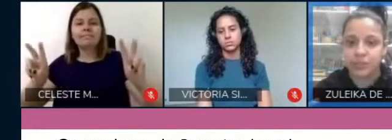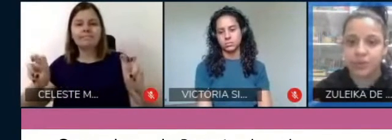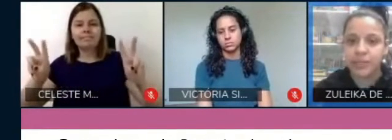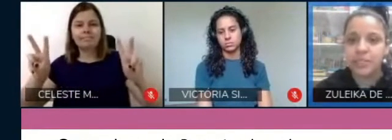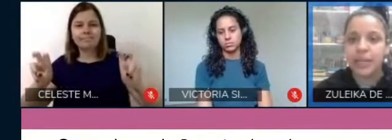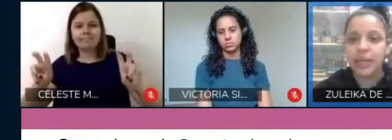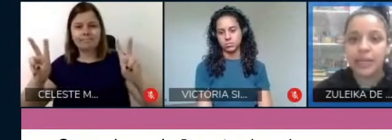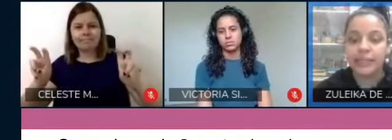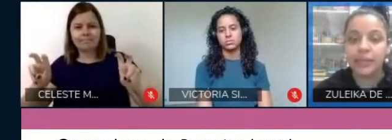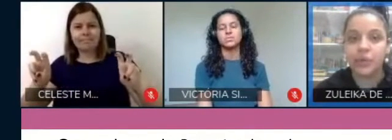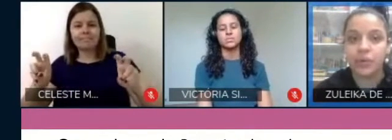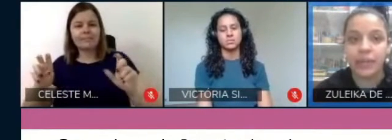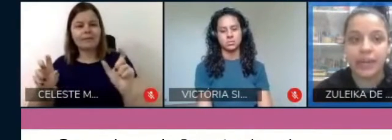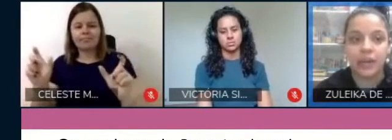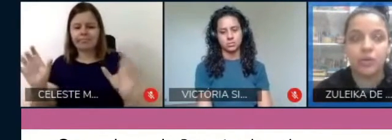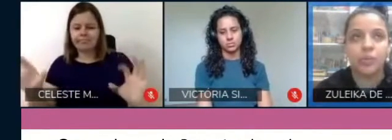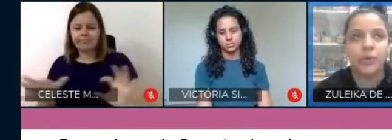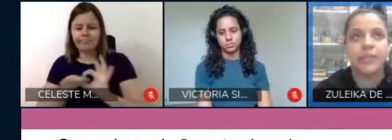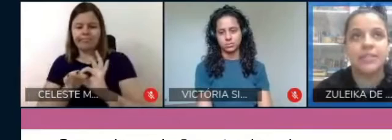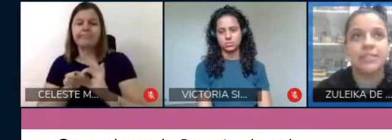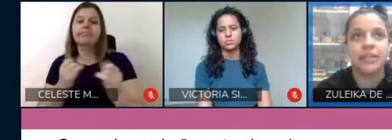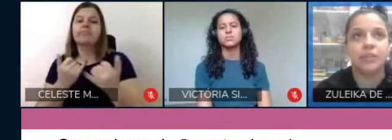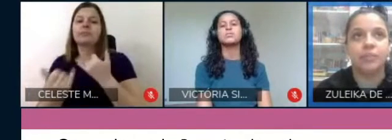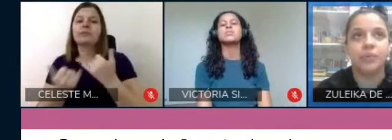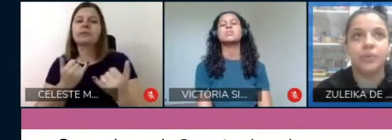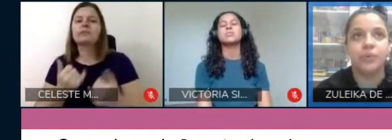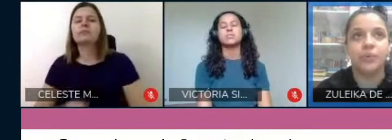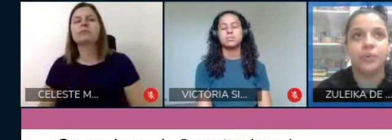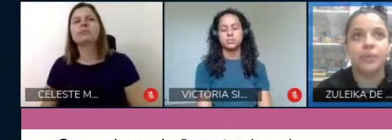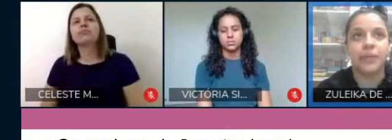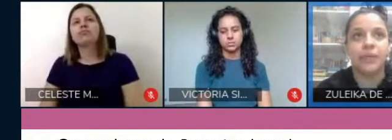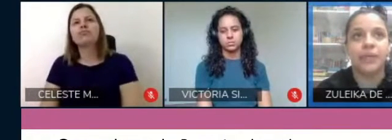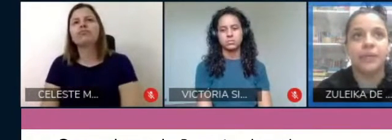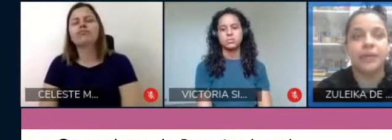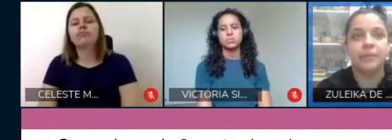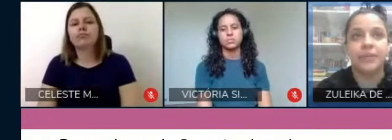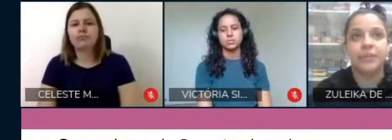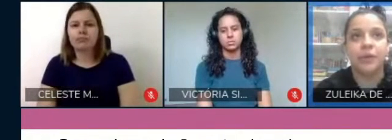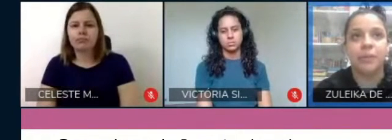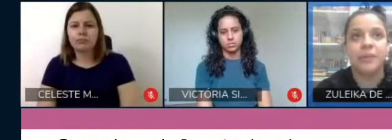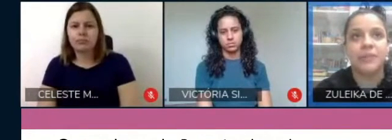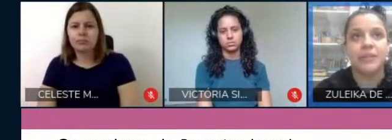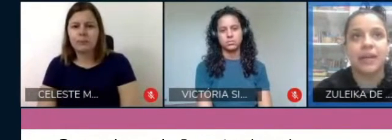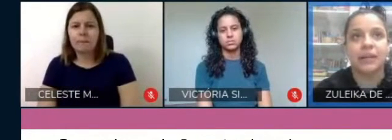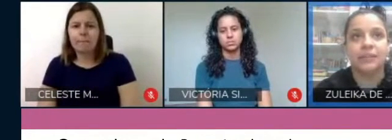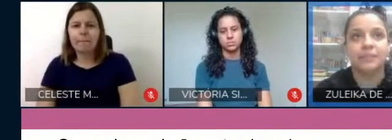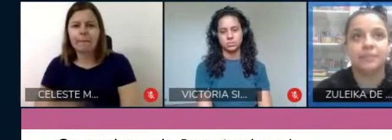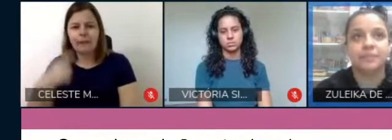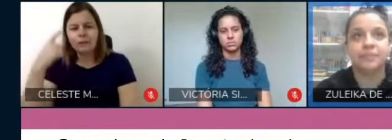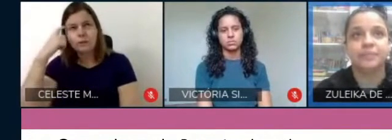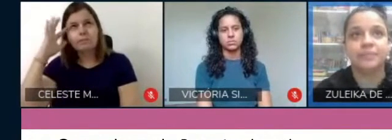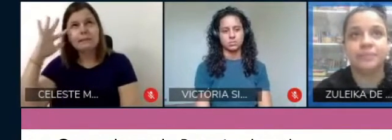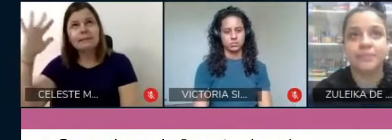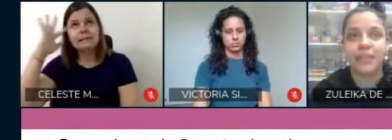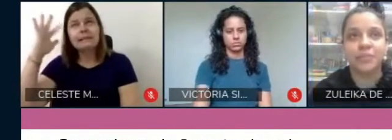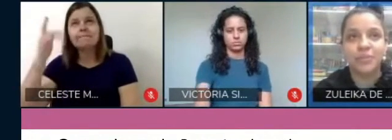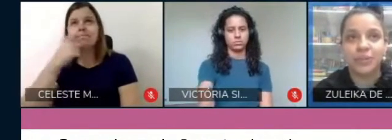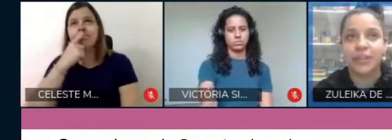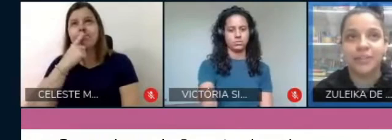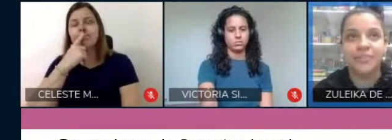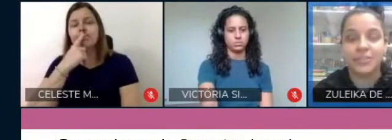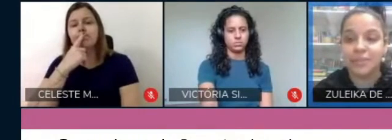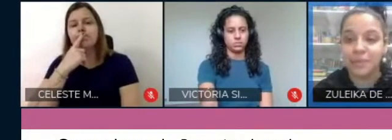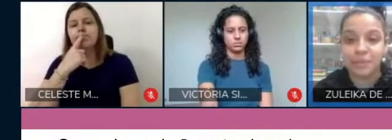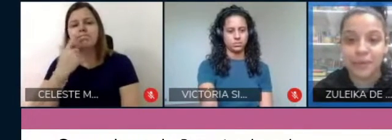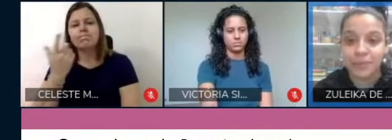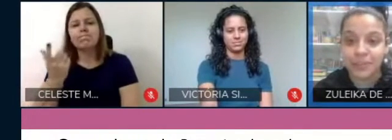unir expressões. Então eu quero, por exemplo, deixa eu pensar,